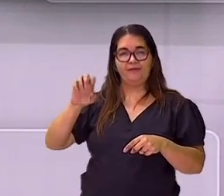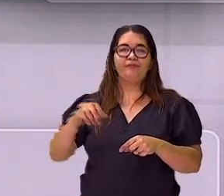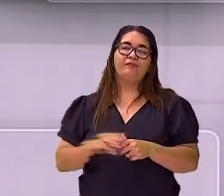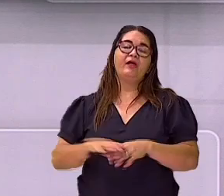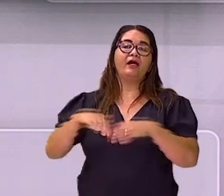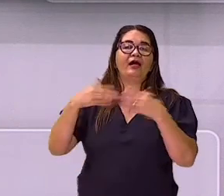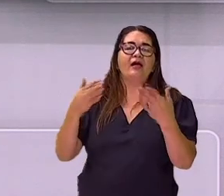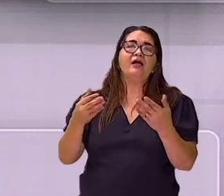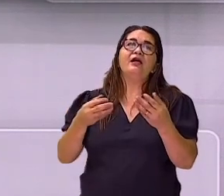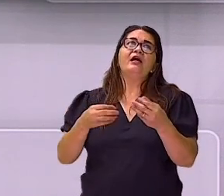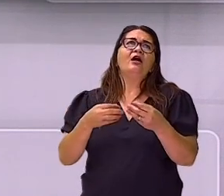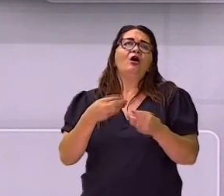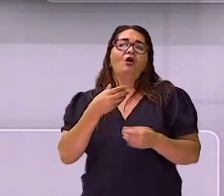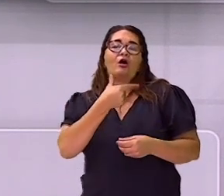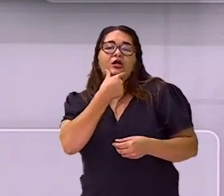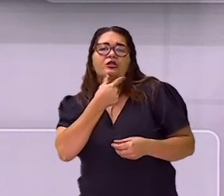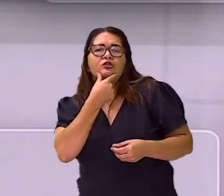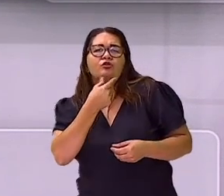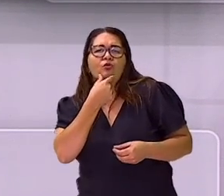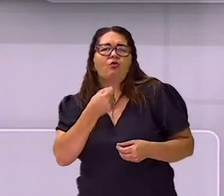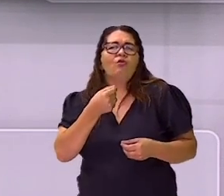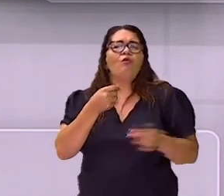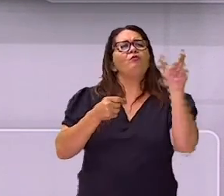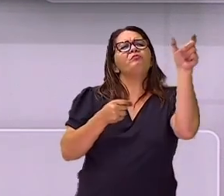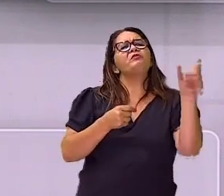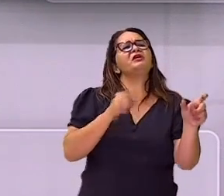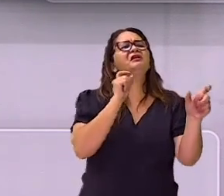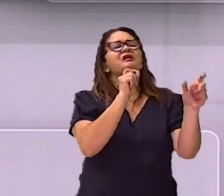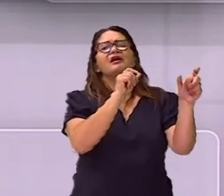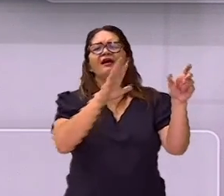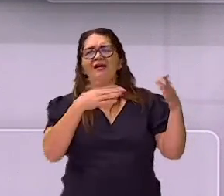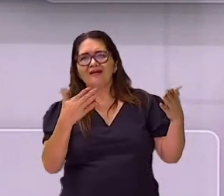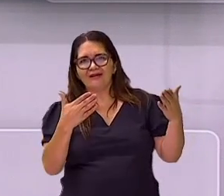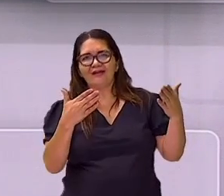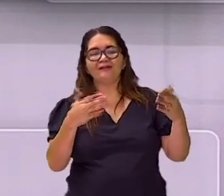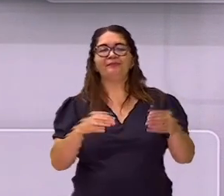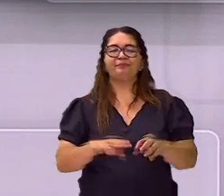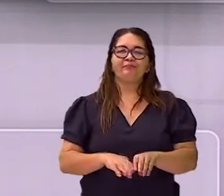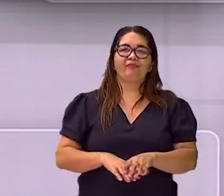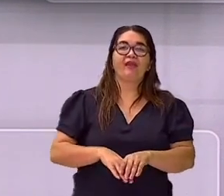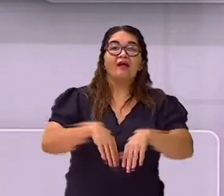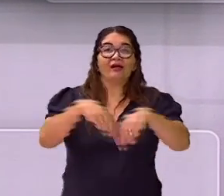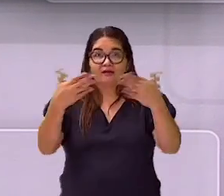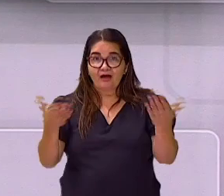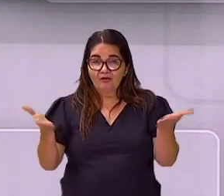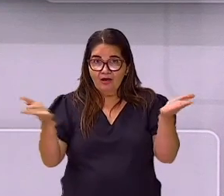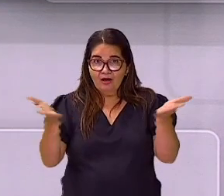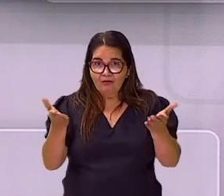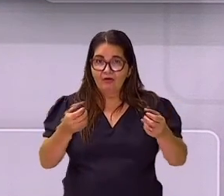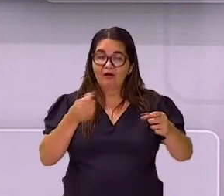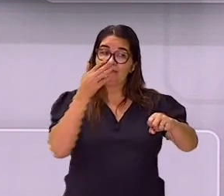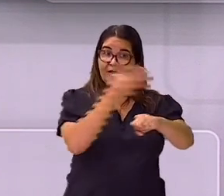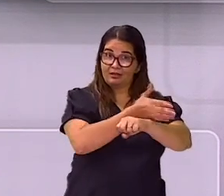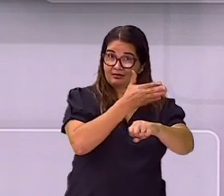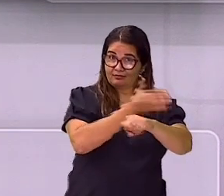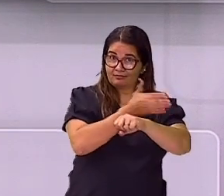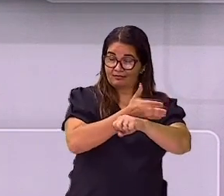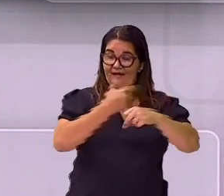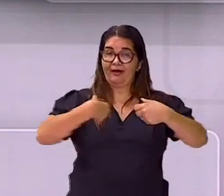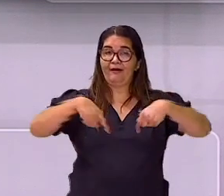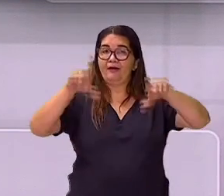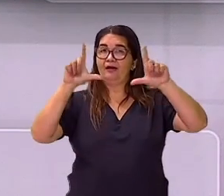saber quem foi o famoso Alexandre o Grande. Para acessar as nossas atividades na plataforma